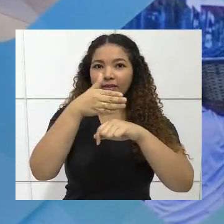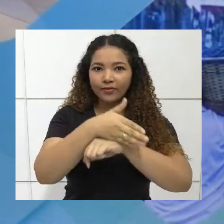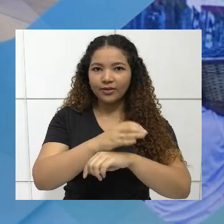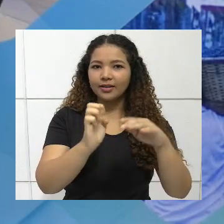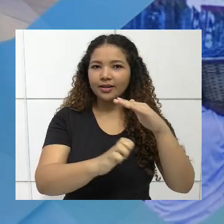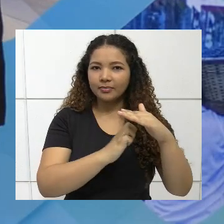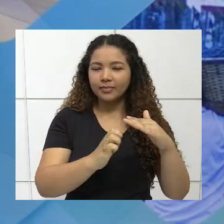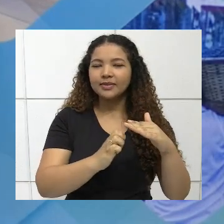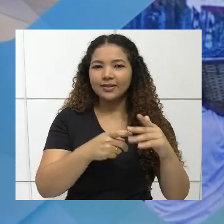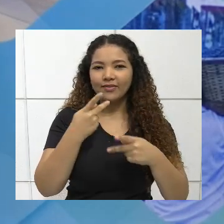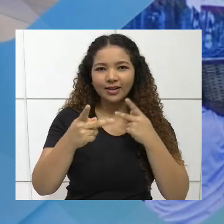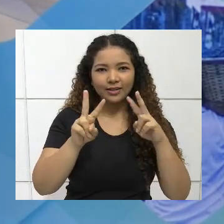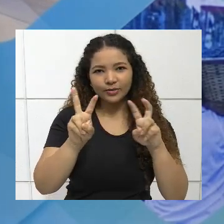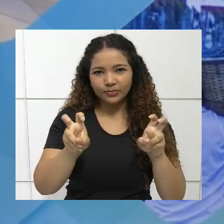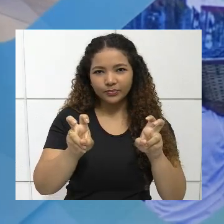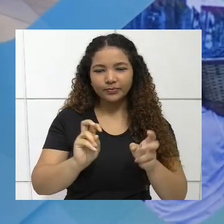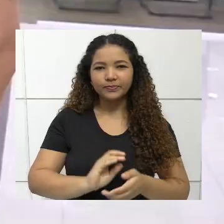empresa. Veja só.